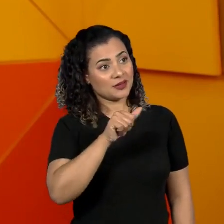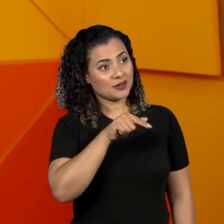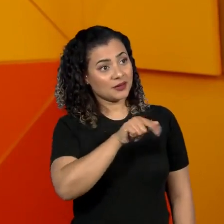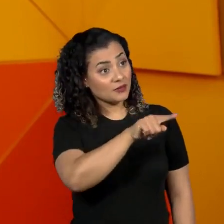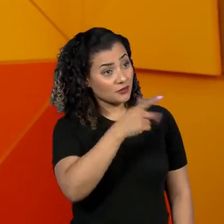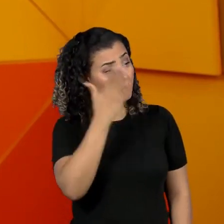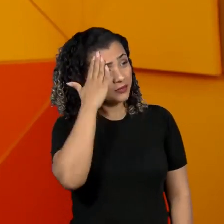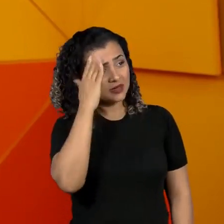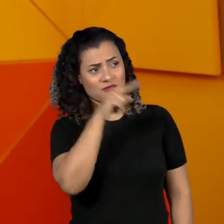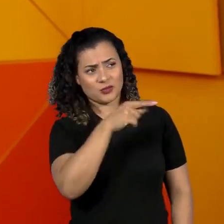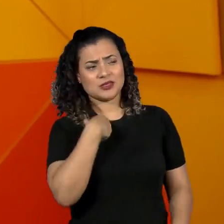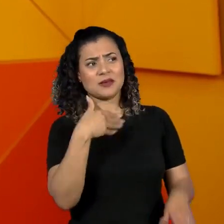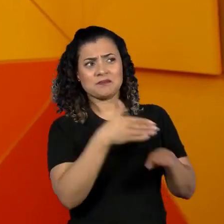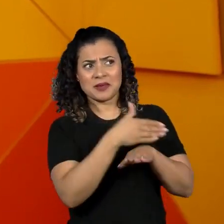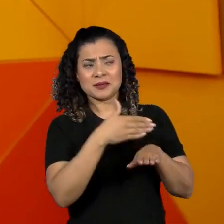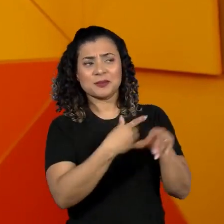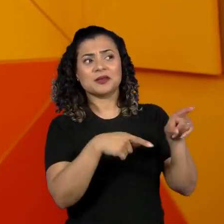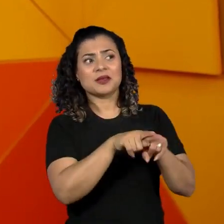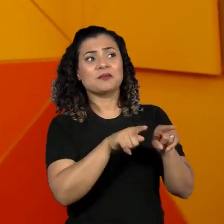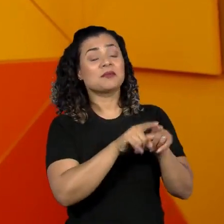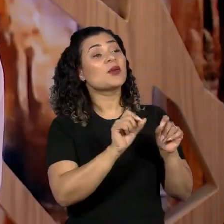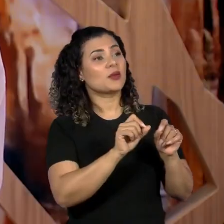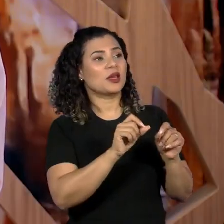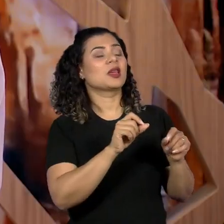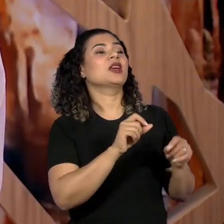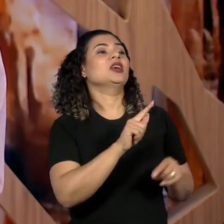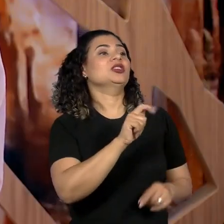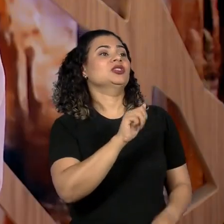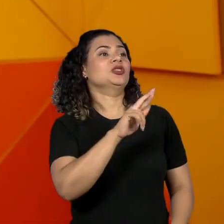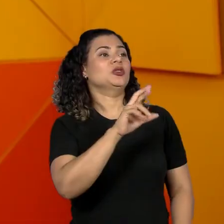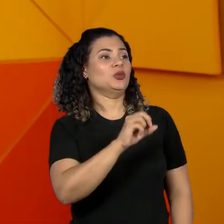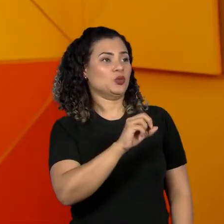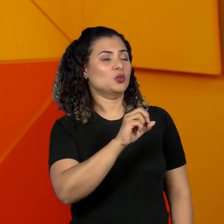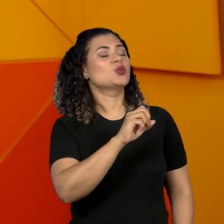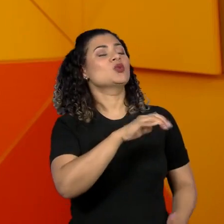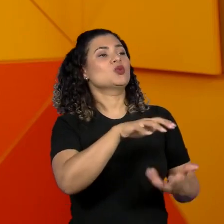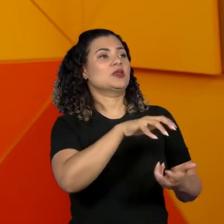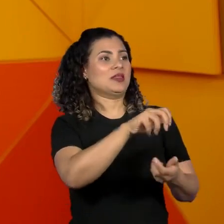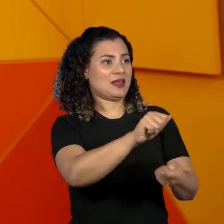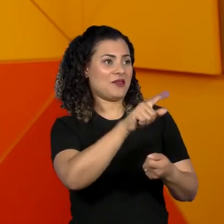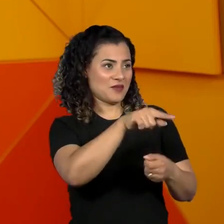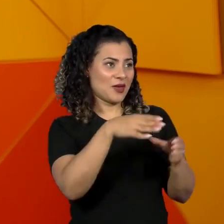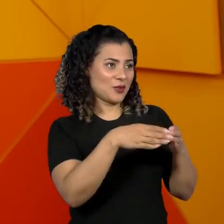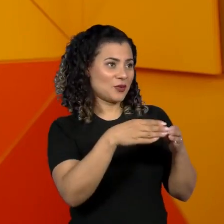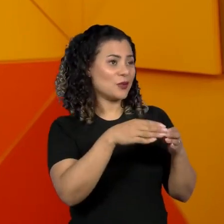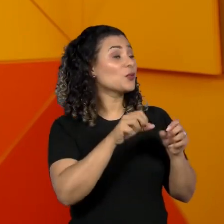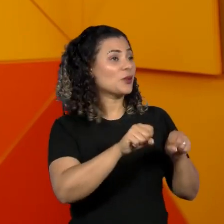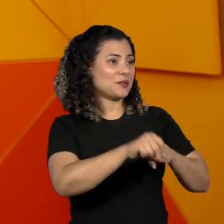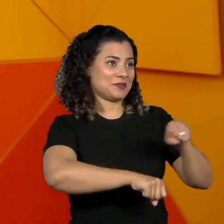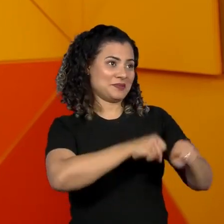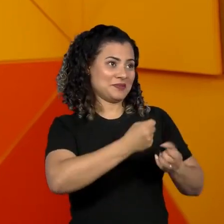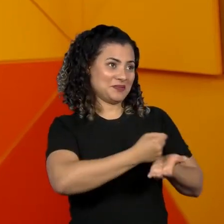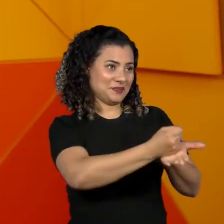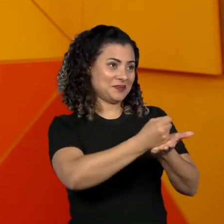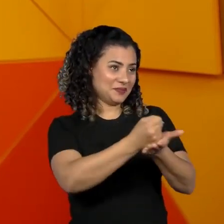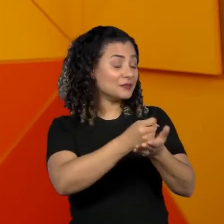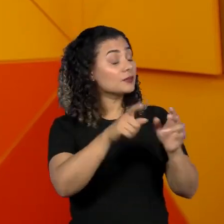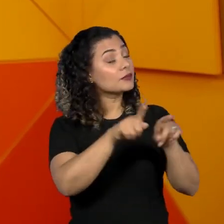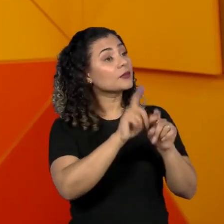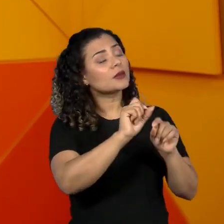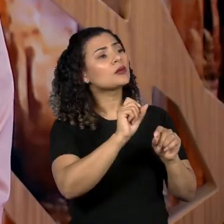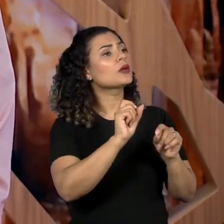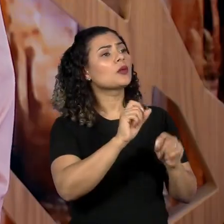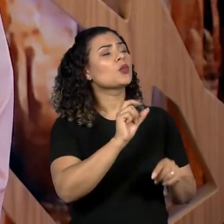esteve envolvida na formalização da Giro Sustentável, né? Queria que você explicasse para a gente o que é, então, o cooperativismo de